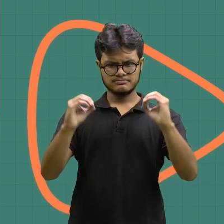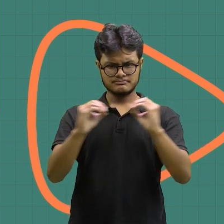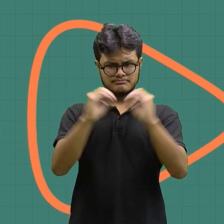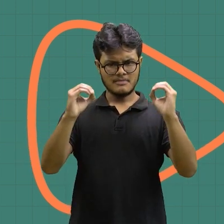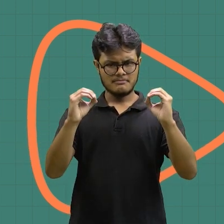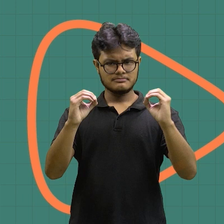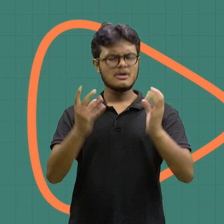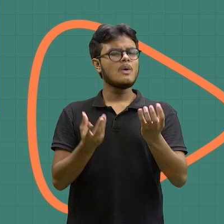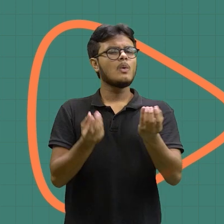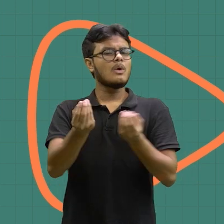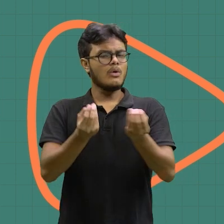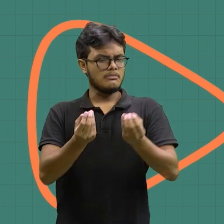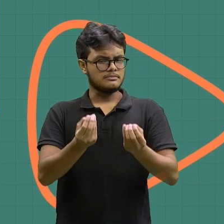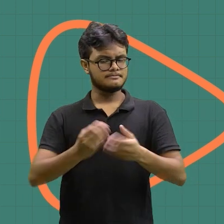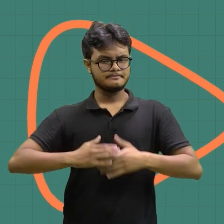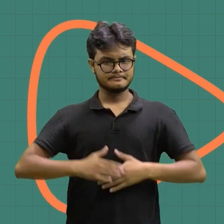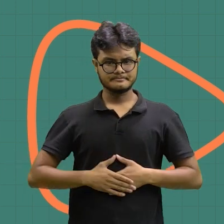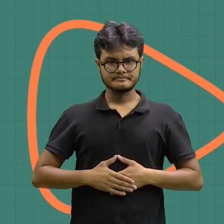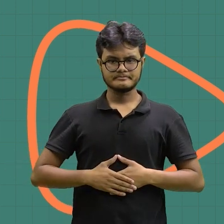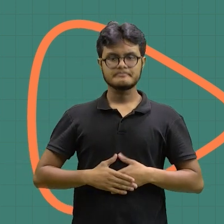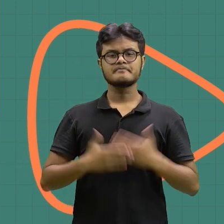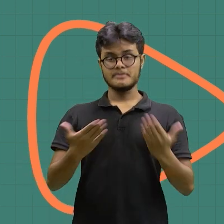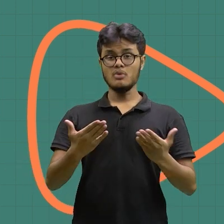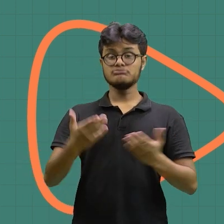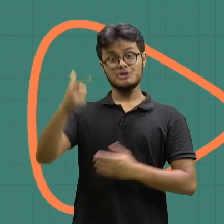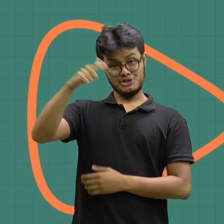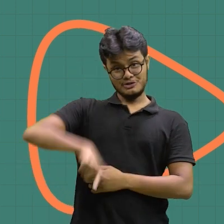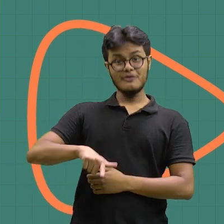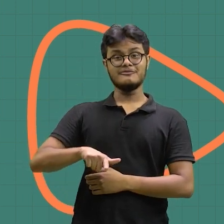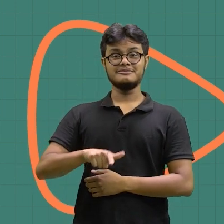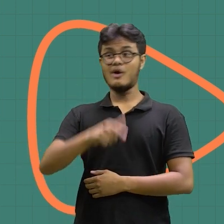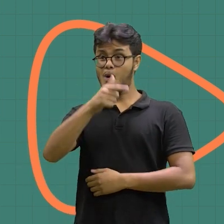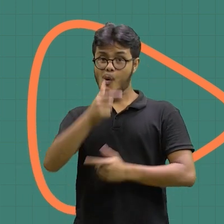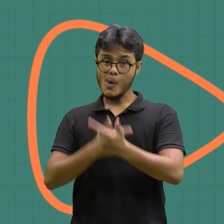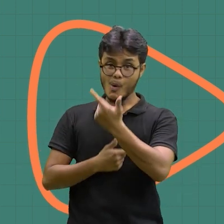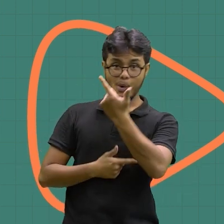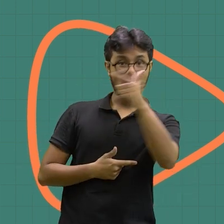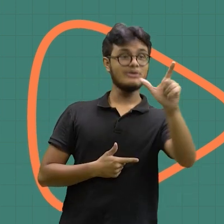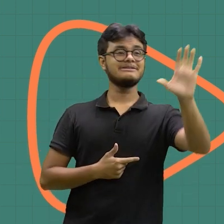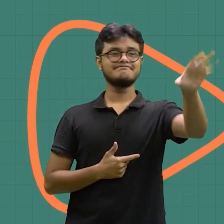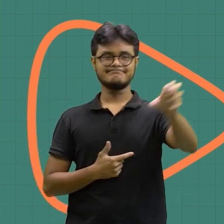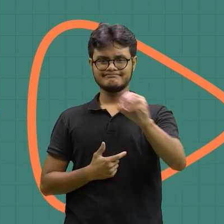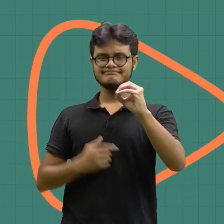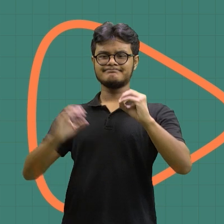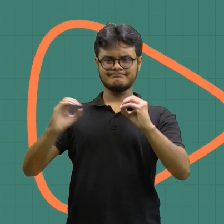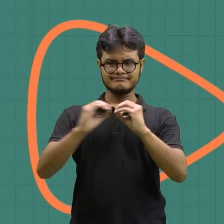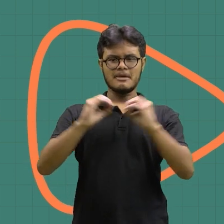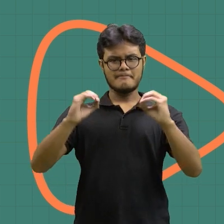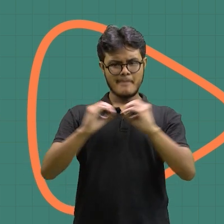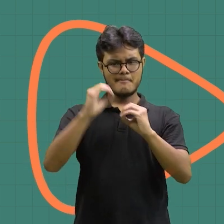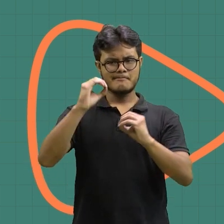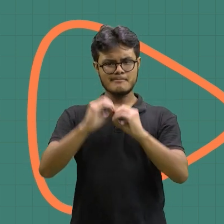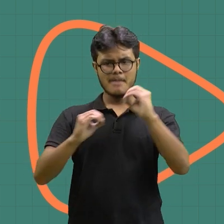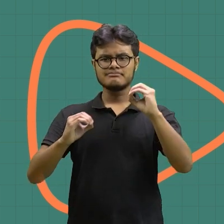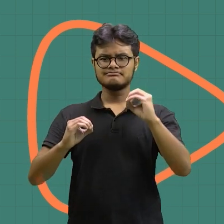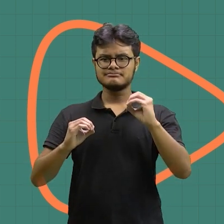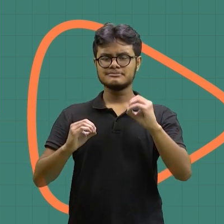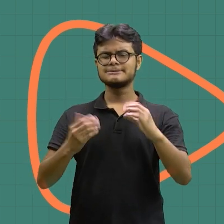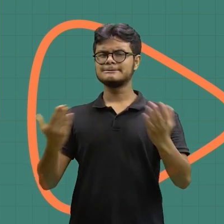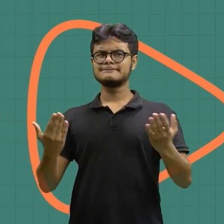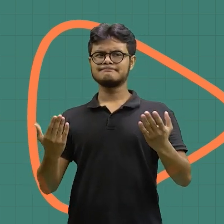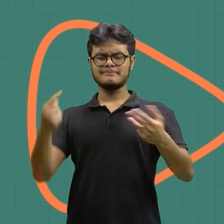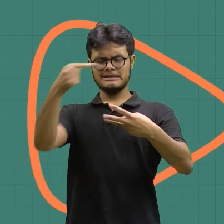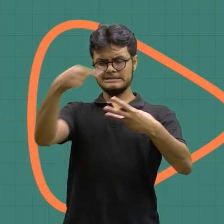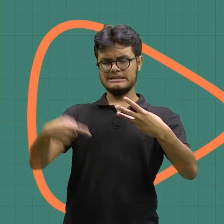tocou a X. O processo é repetido mais uma vez com uma terceira esfera. Após a sequência de procedimentos, constata-se que